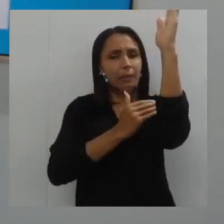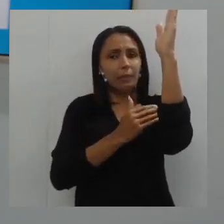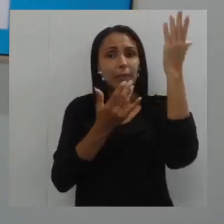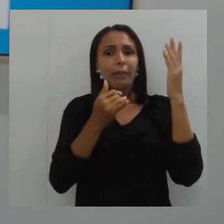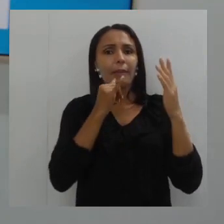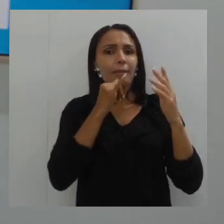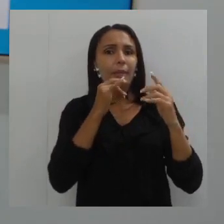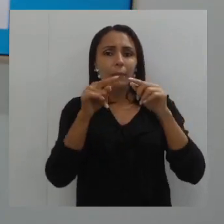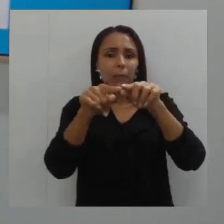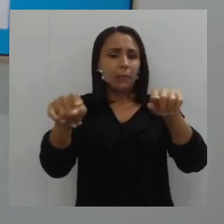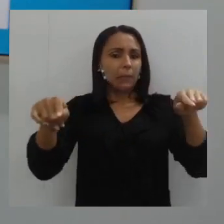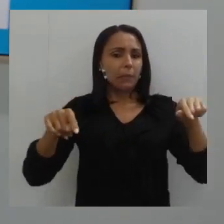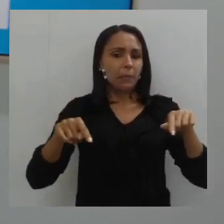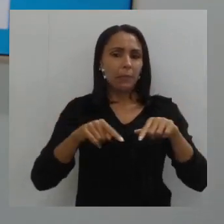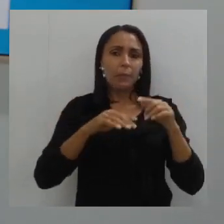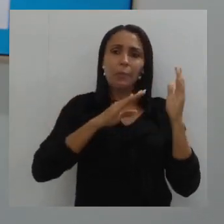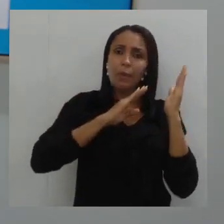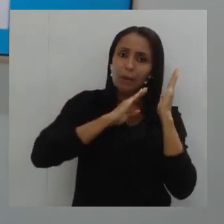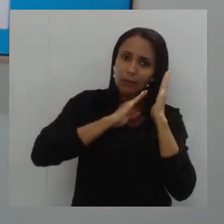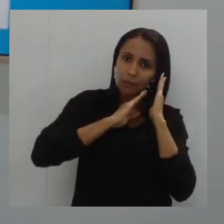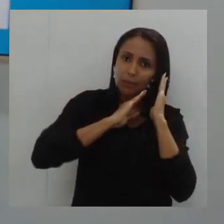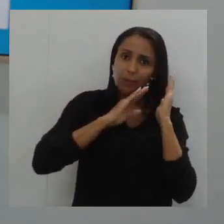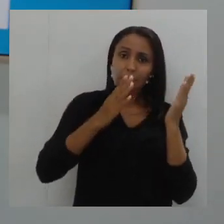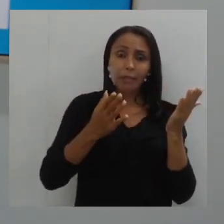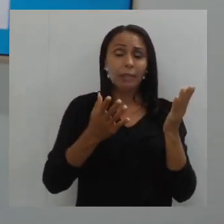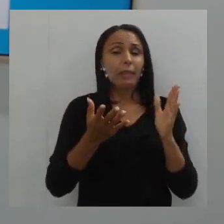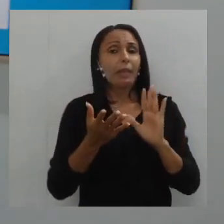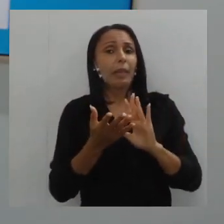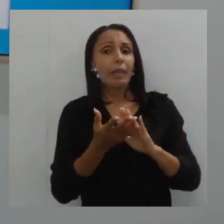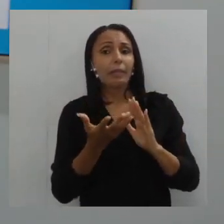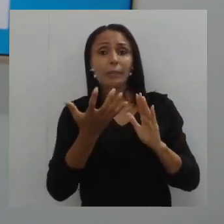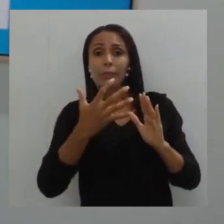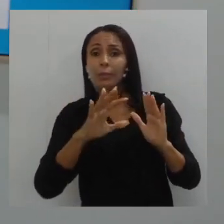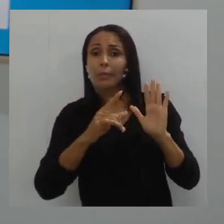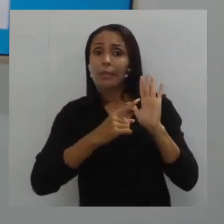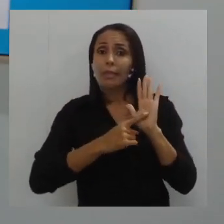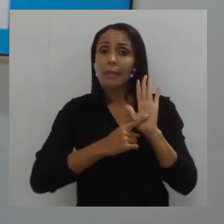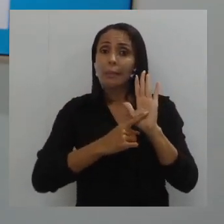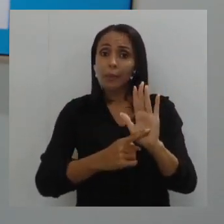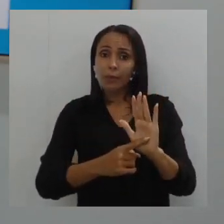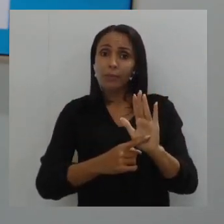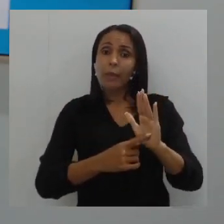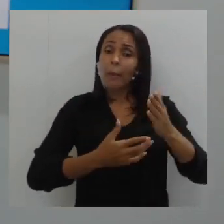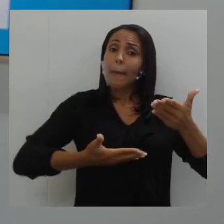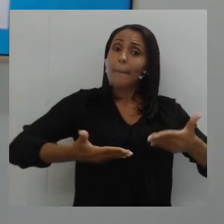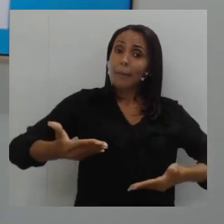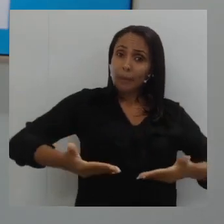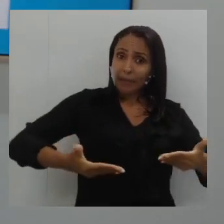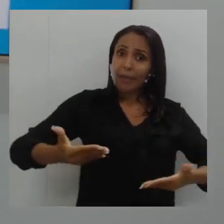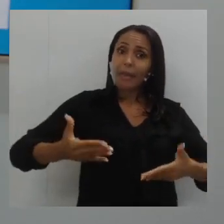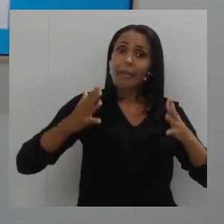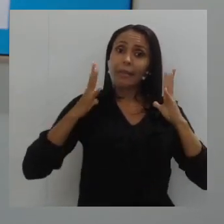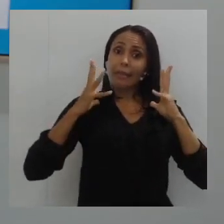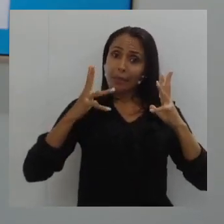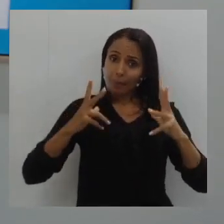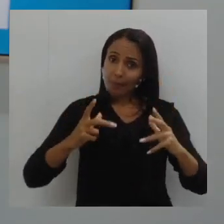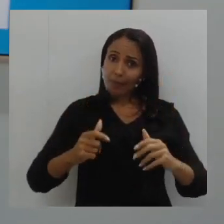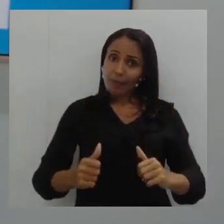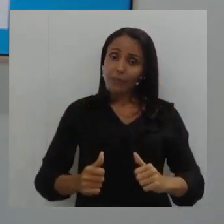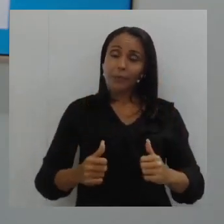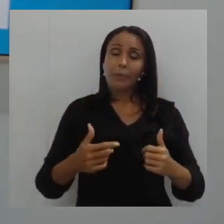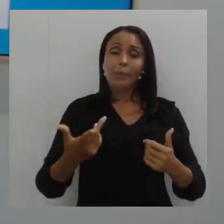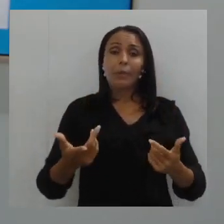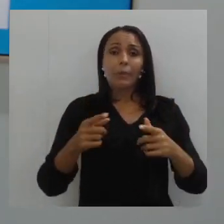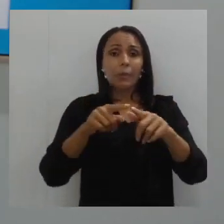dele. Ele era um pouco preguiçoso e não queria mostrar para a funcionária dele, a que limpava o quarto, né, que